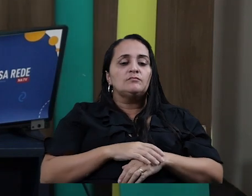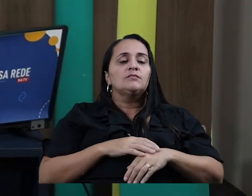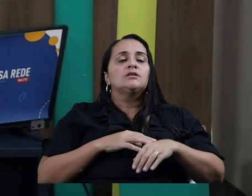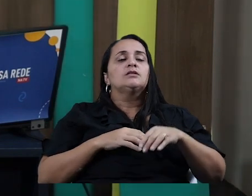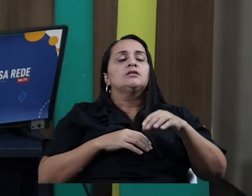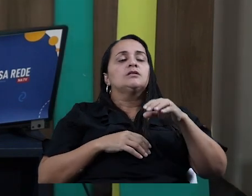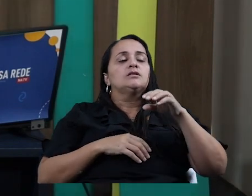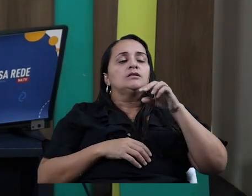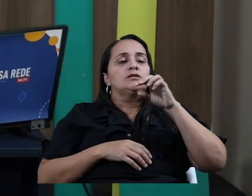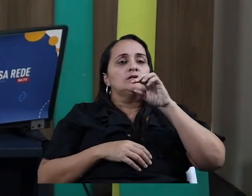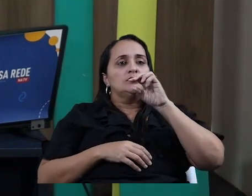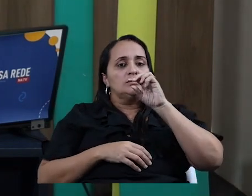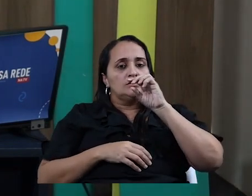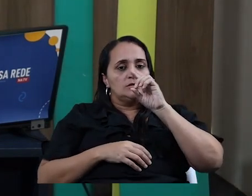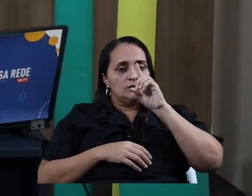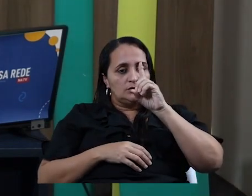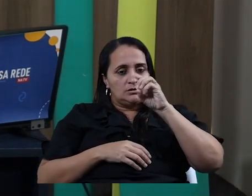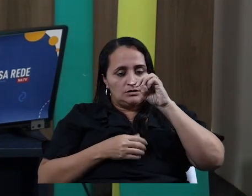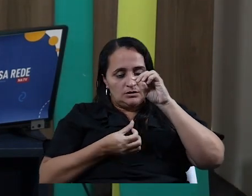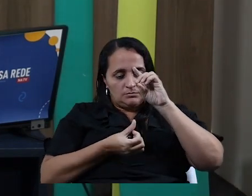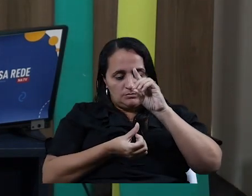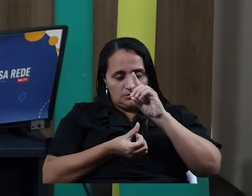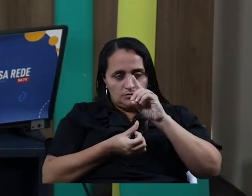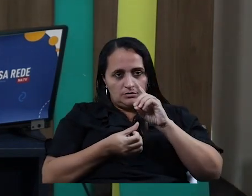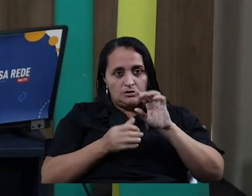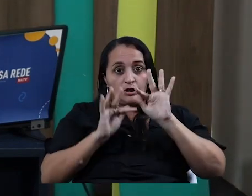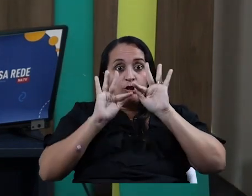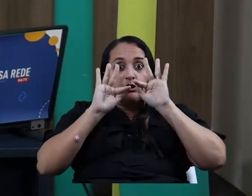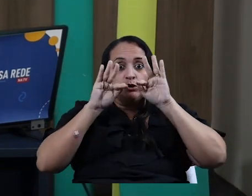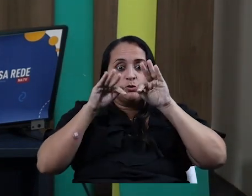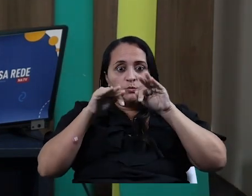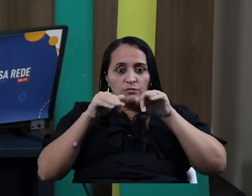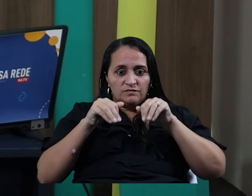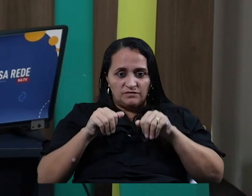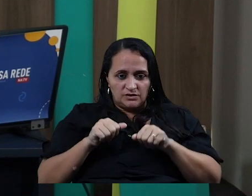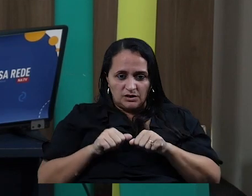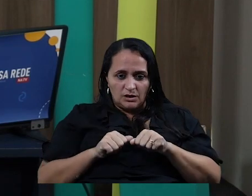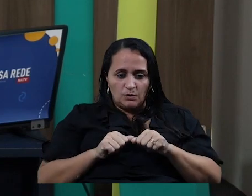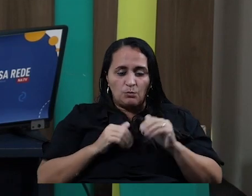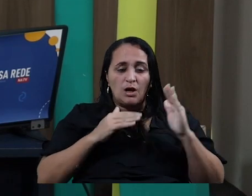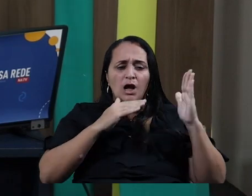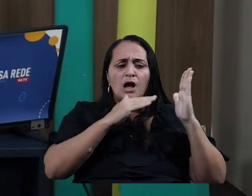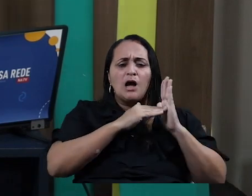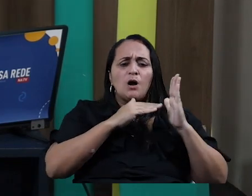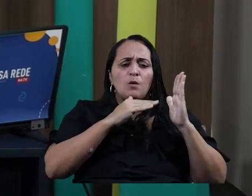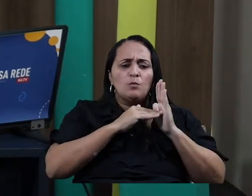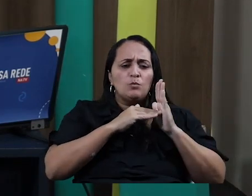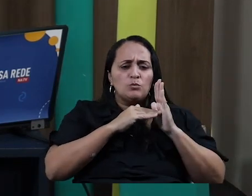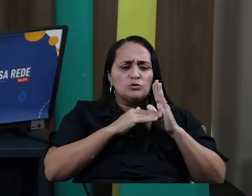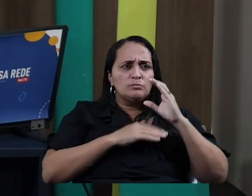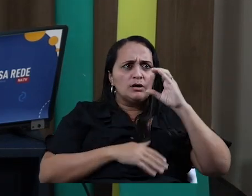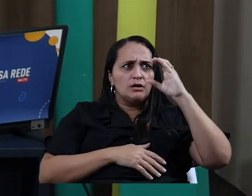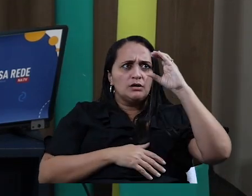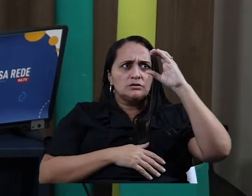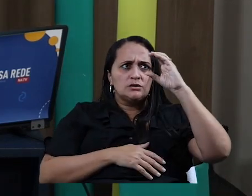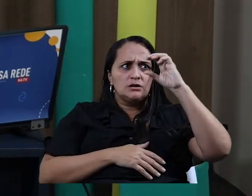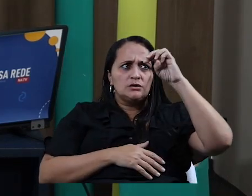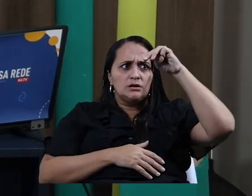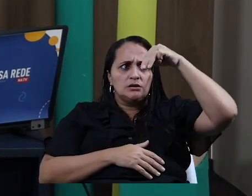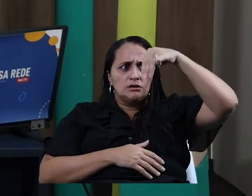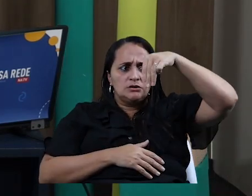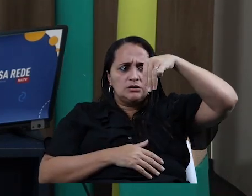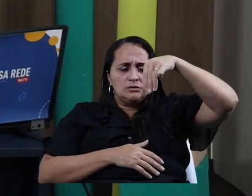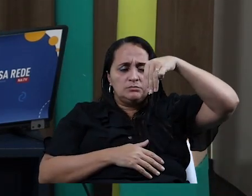6 argolinhas. E por fim, graças a Deus, essa última haste, que é a centena de